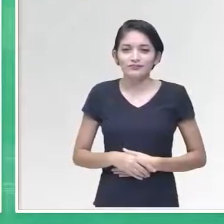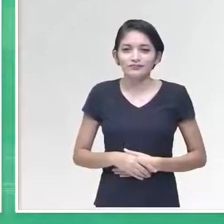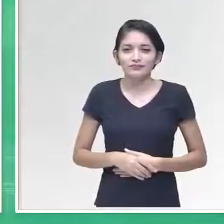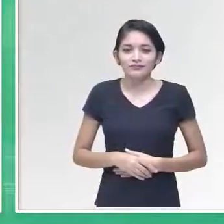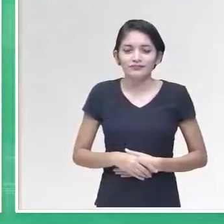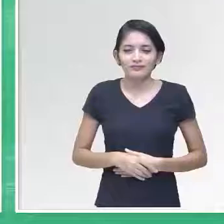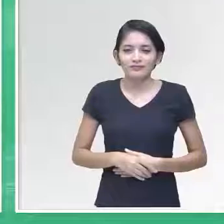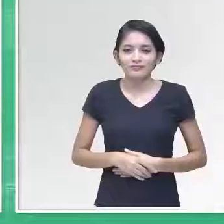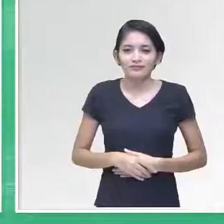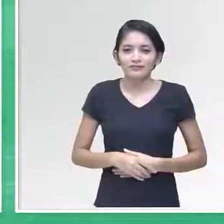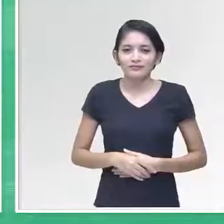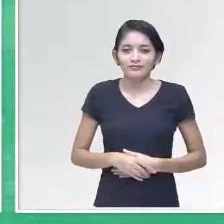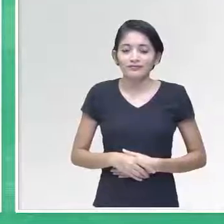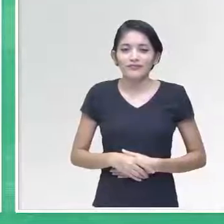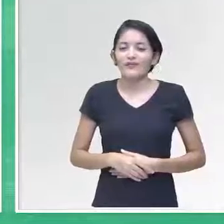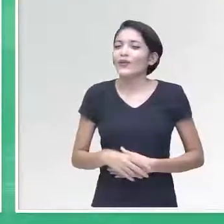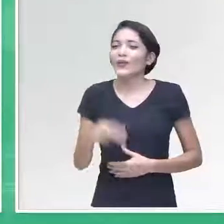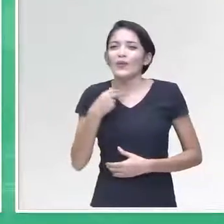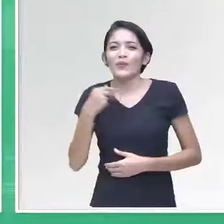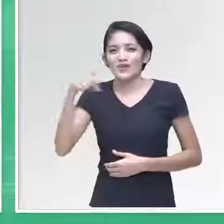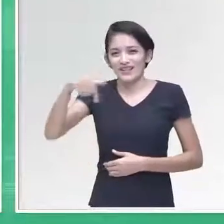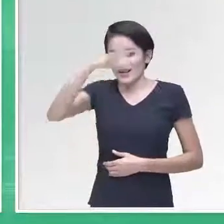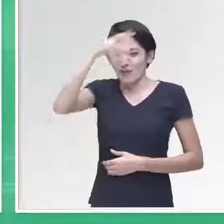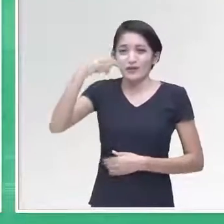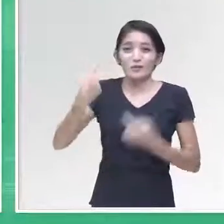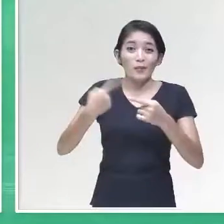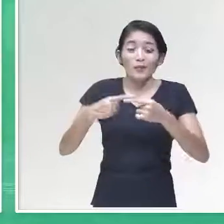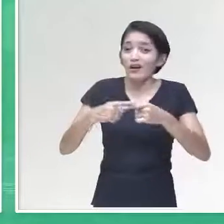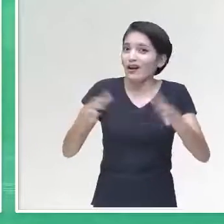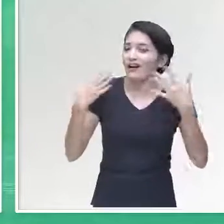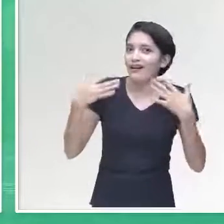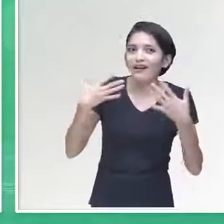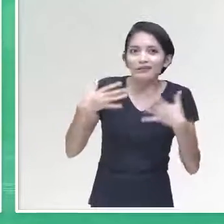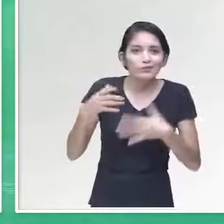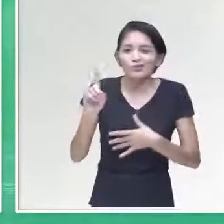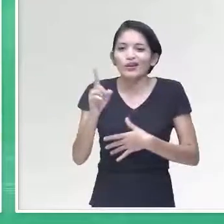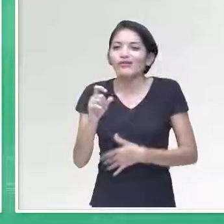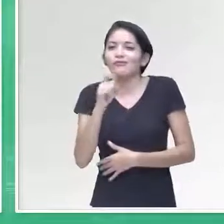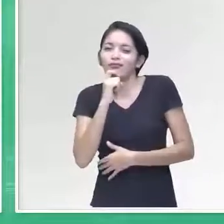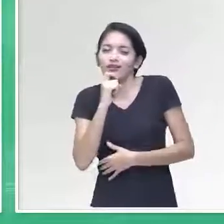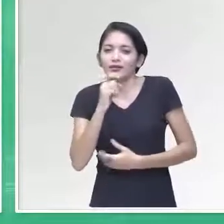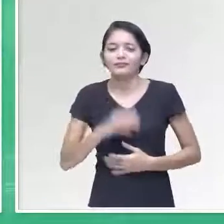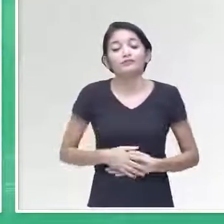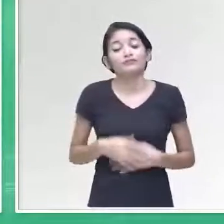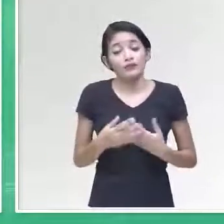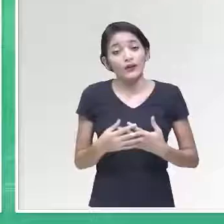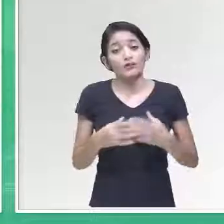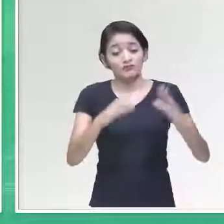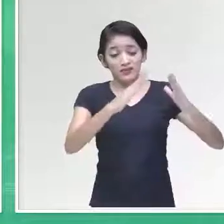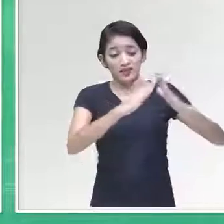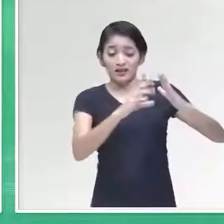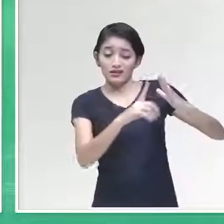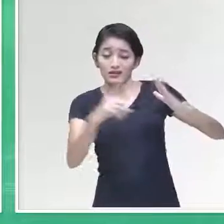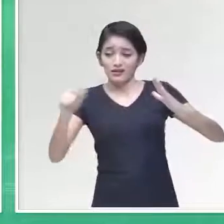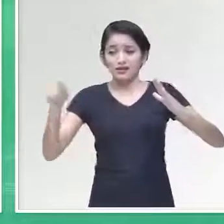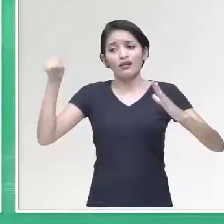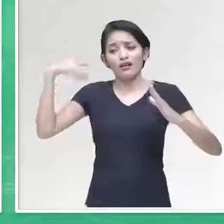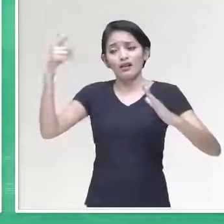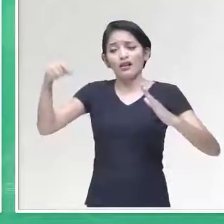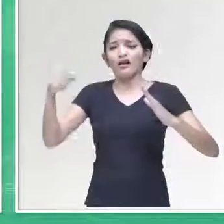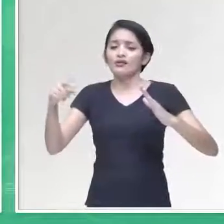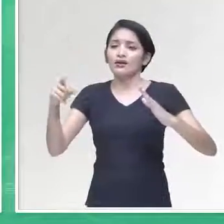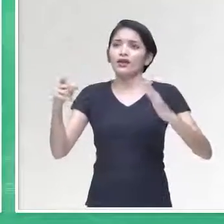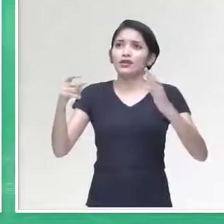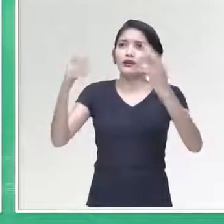Não dava para fazer isso aqui em Manaus, porque aqui é um calor danado, né? Não ia congelar nunca. Mas ele saiu, certo? E lá fora estava nevando, né? Ele chegou e